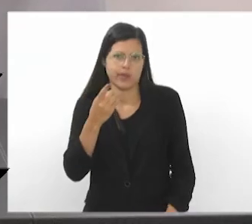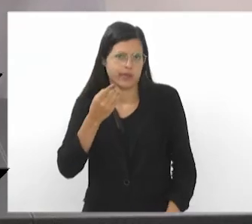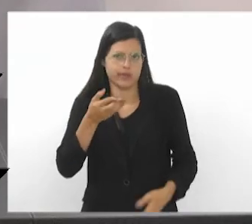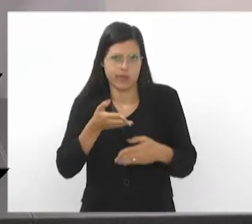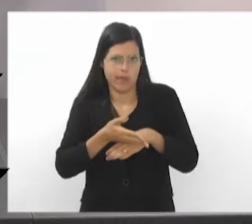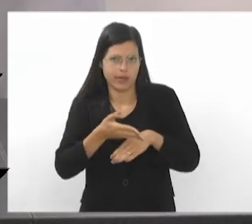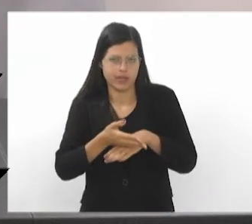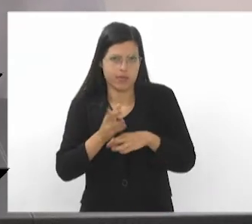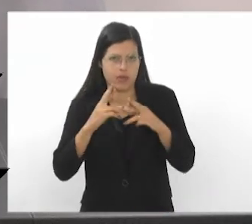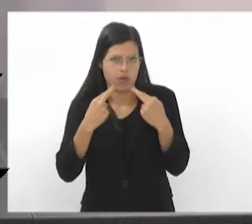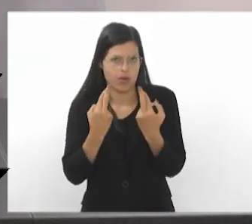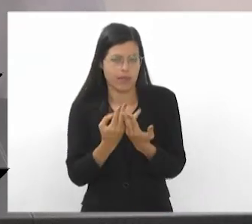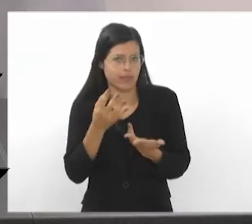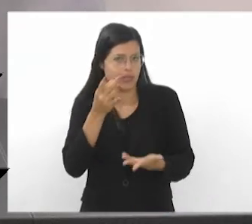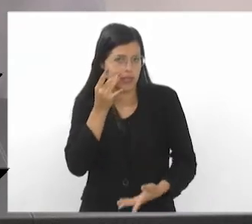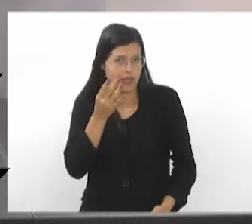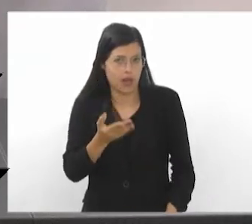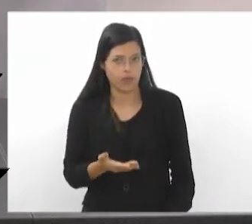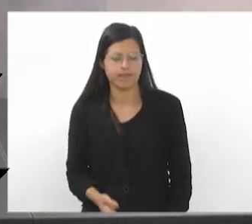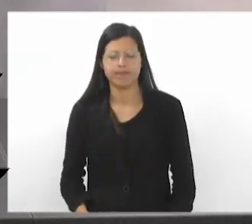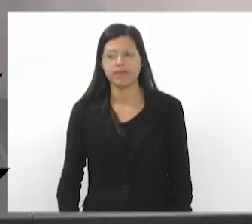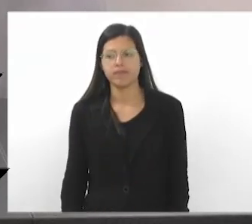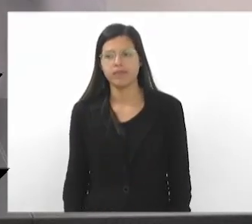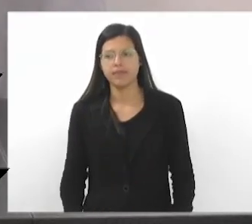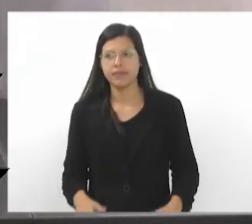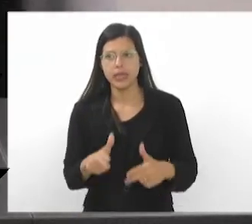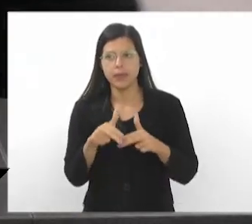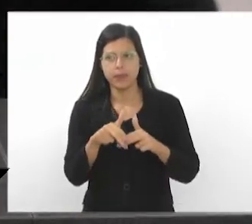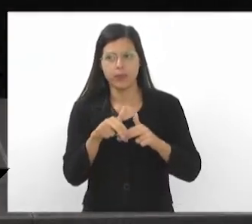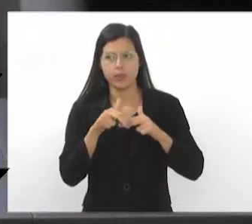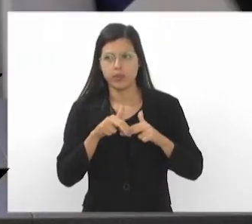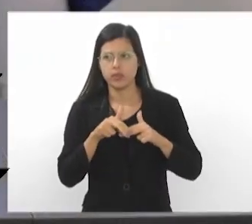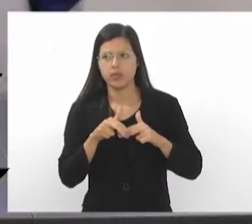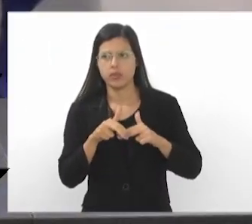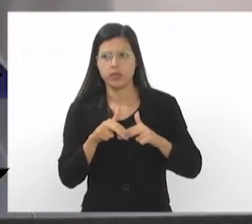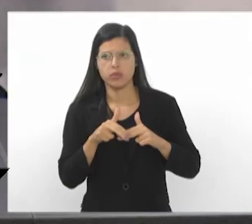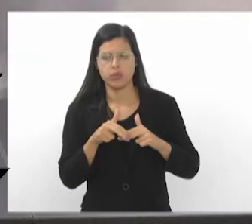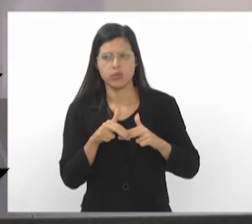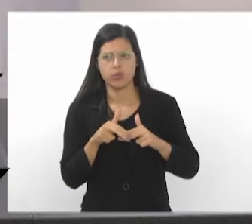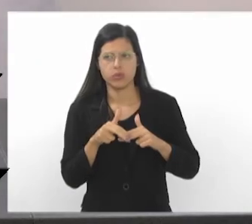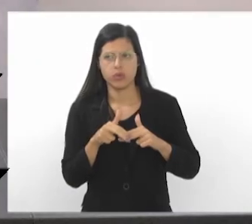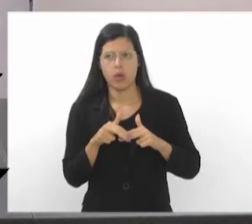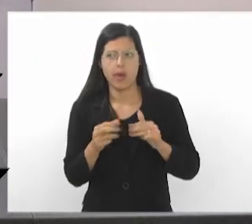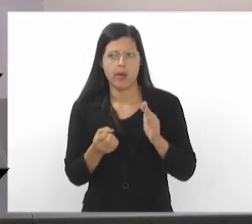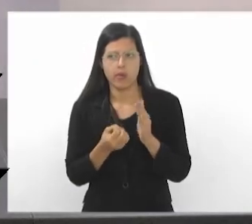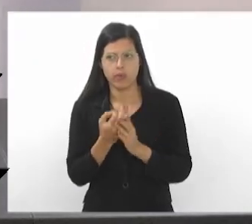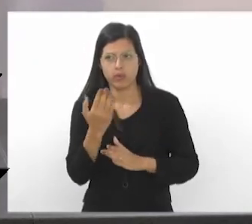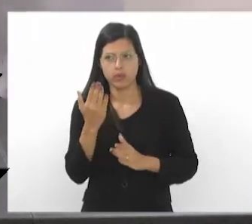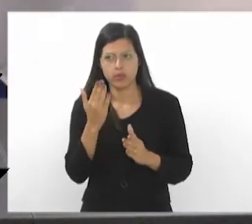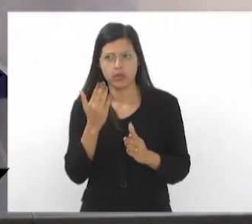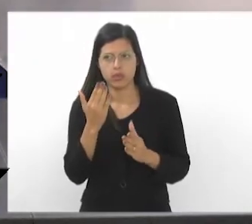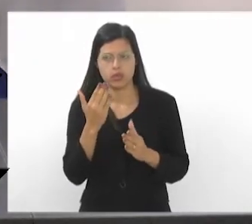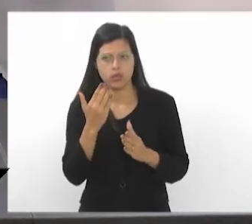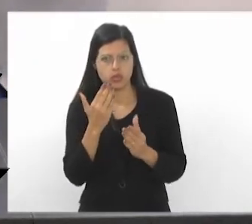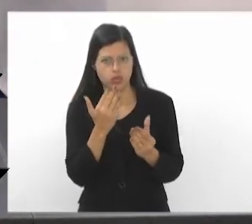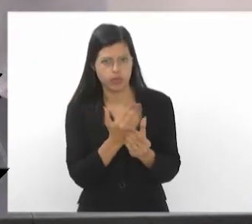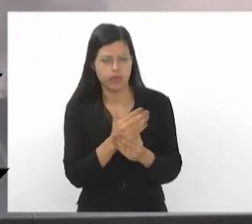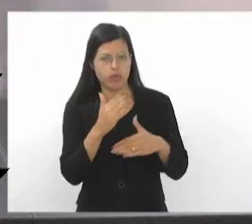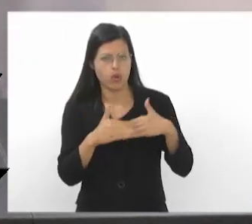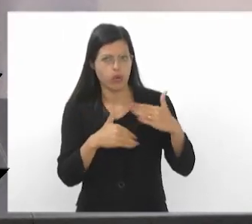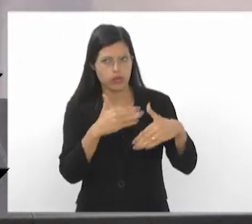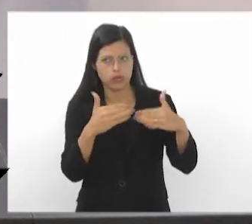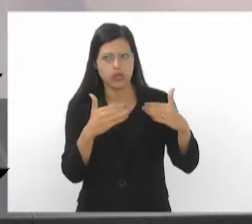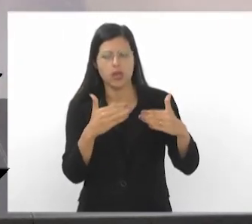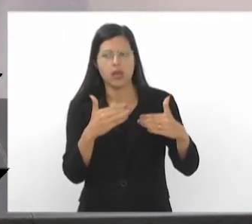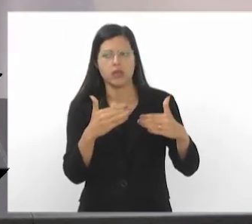presencial. Mas, até por conta disso, o volume de processos pautados e